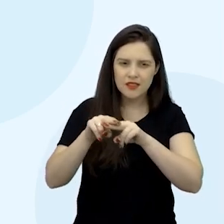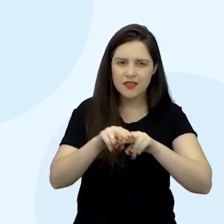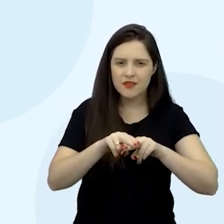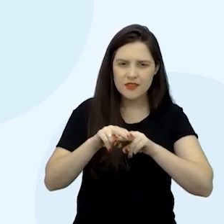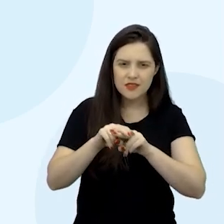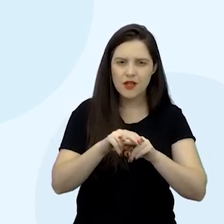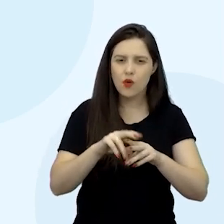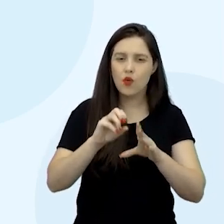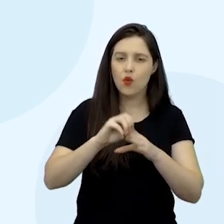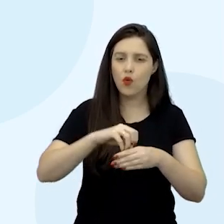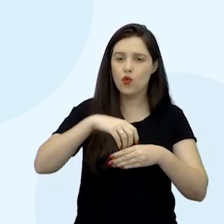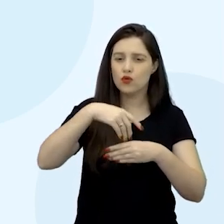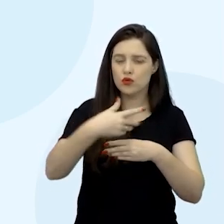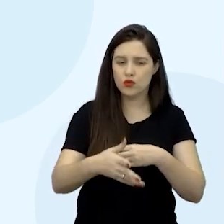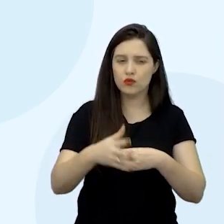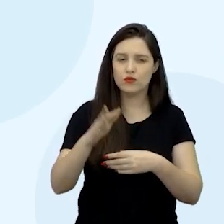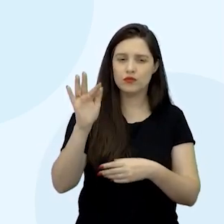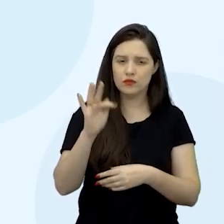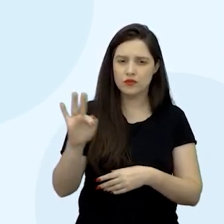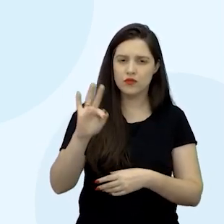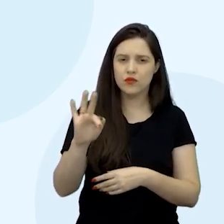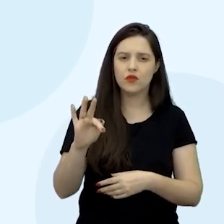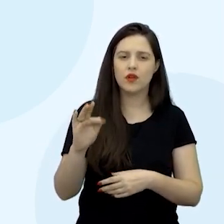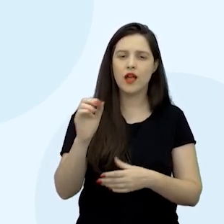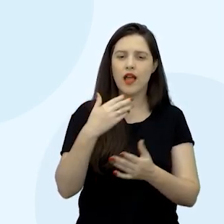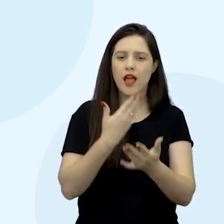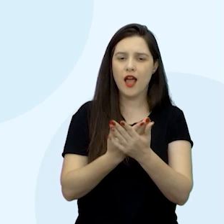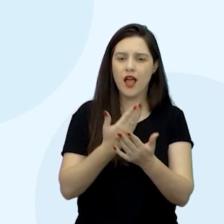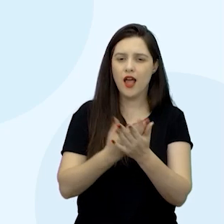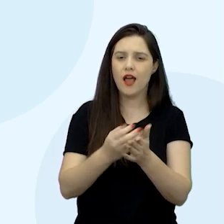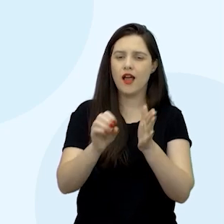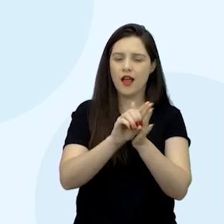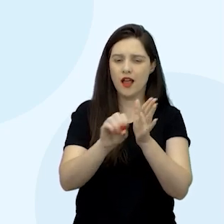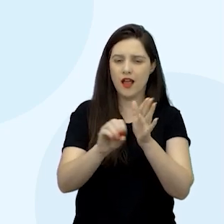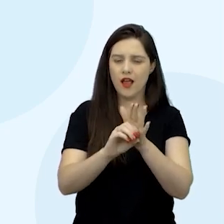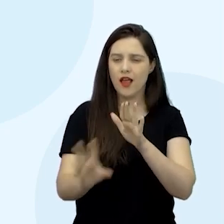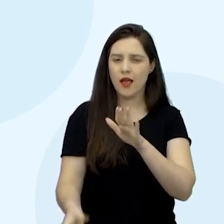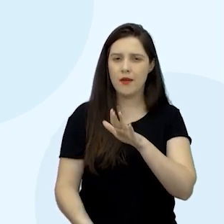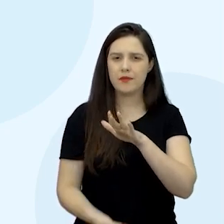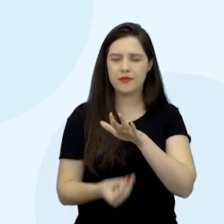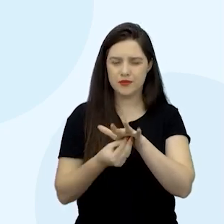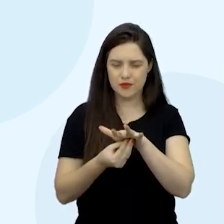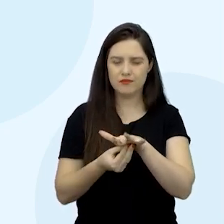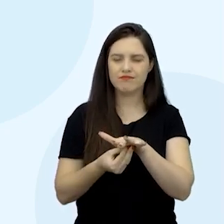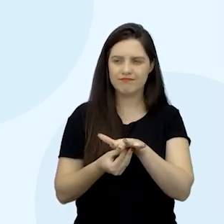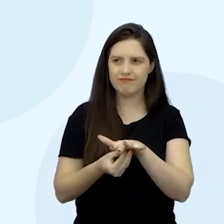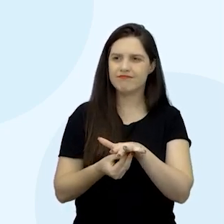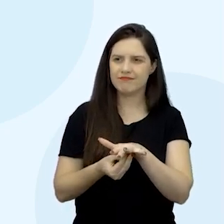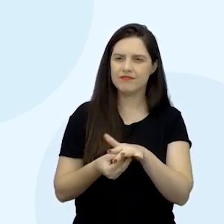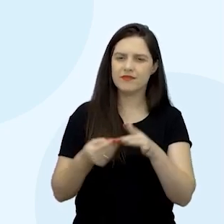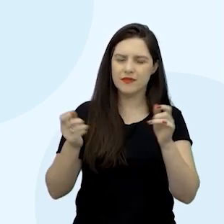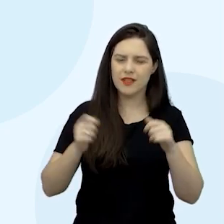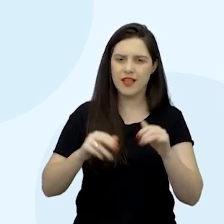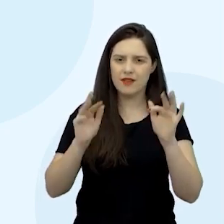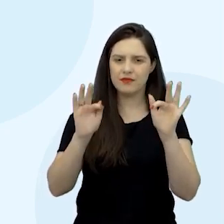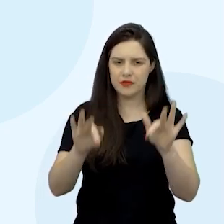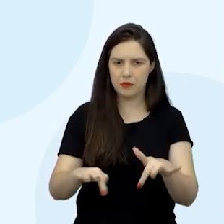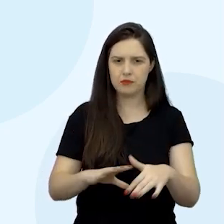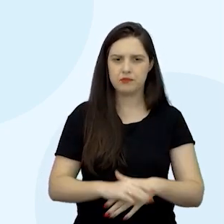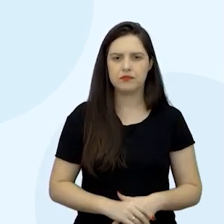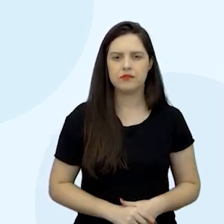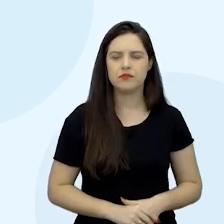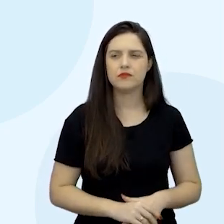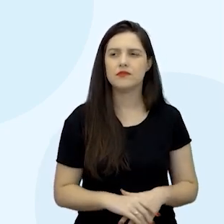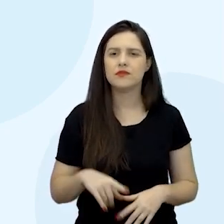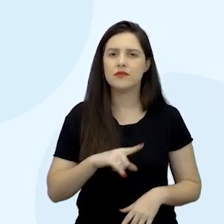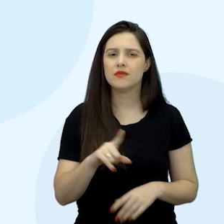Porque eu estou passando aqui alguns conceitos, né? Bem rápido, porque a ideia é aprofundar os conhecimentos. Então,